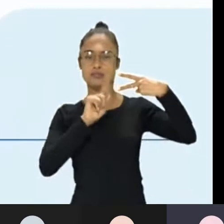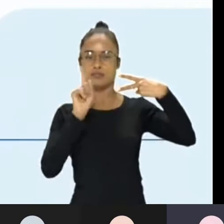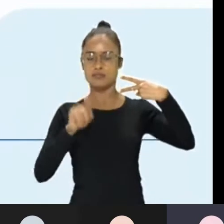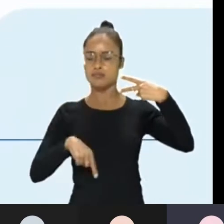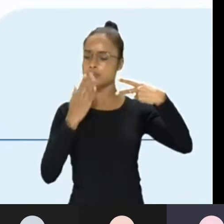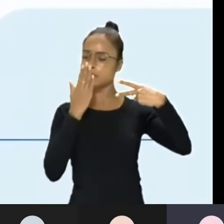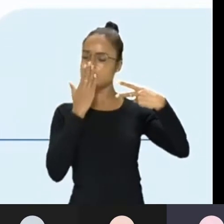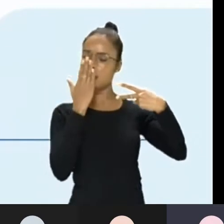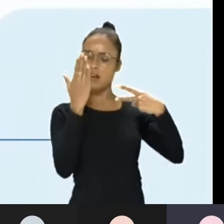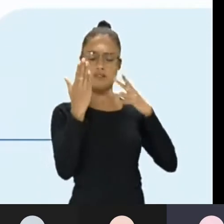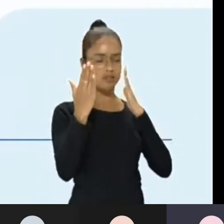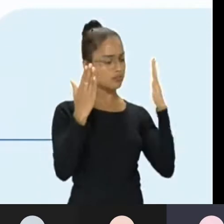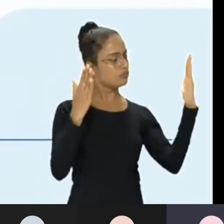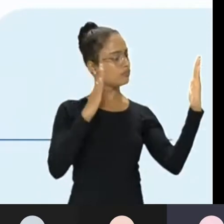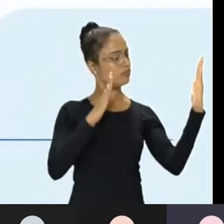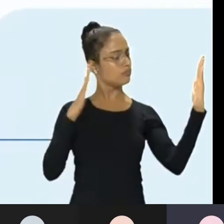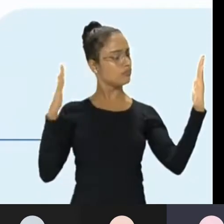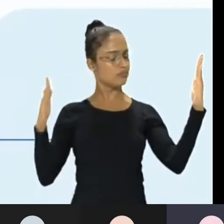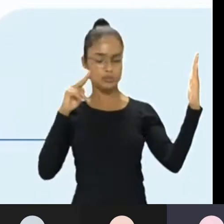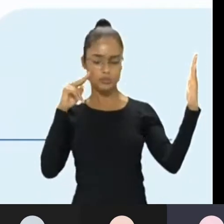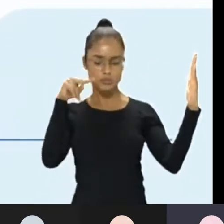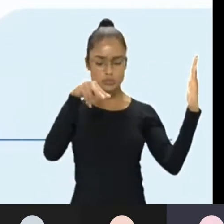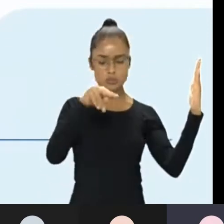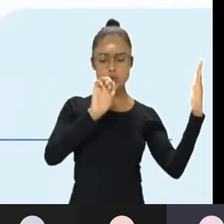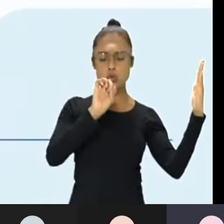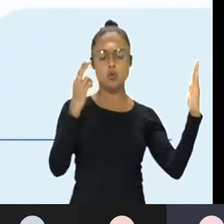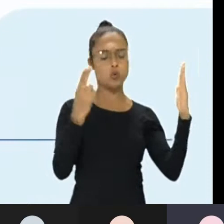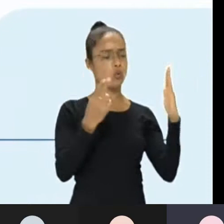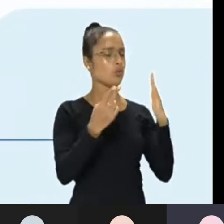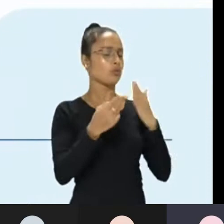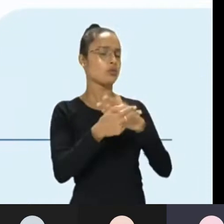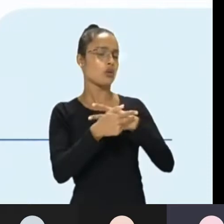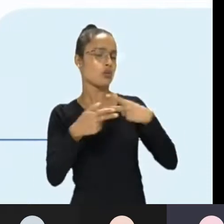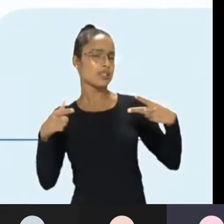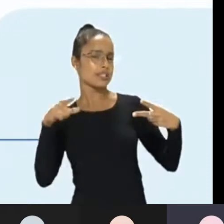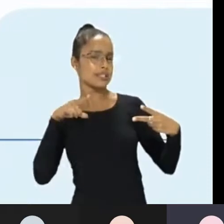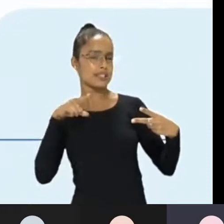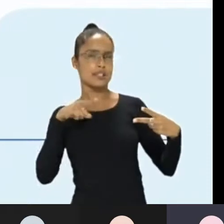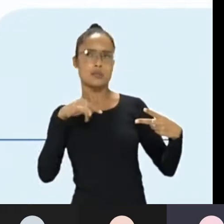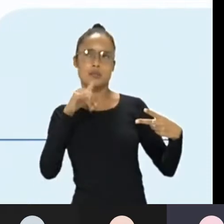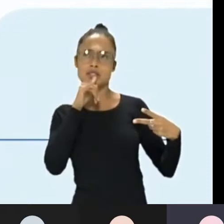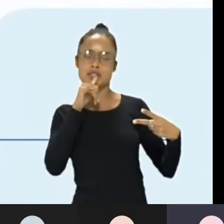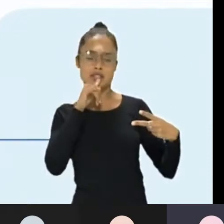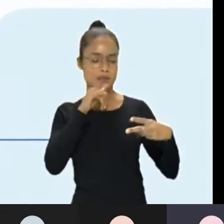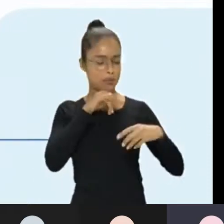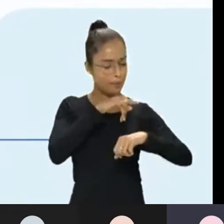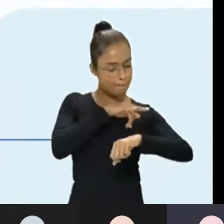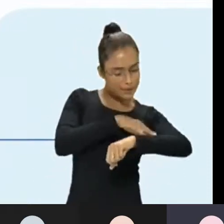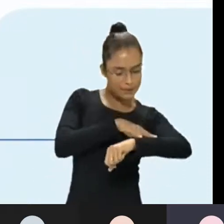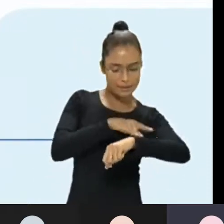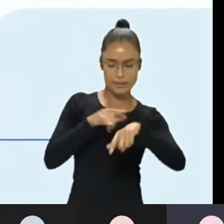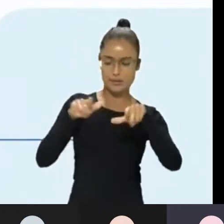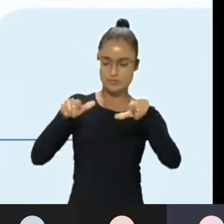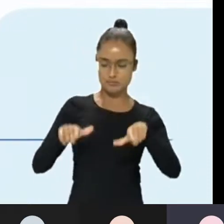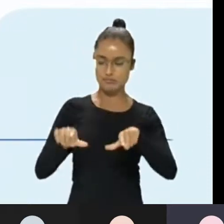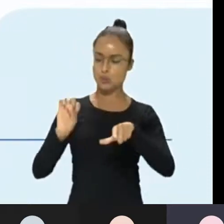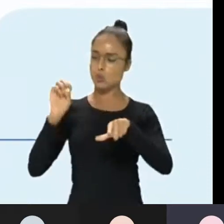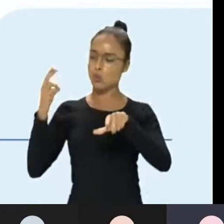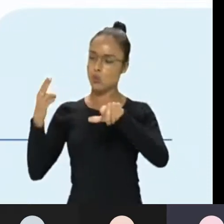do objeto ou o detalhe arquitetônico. E você vai